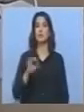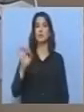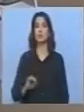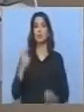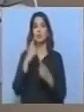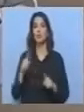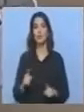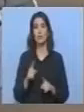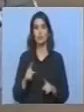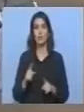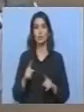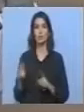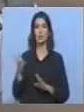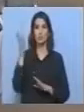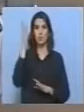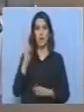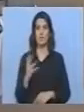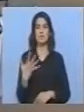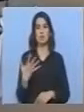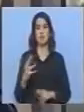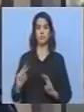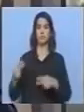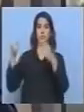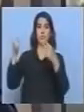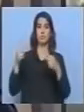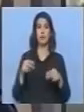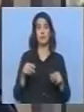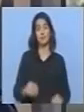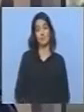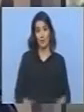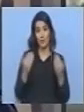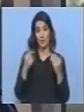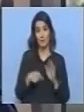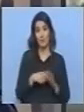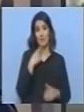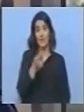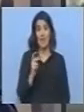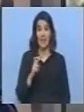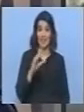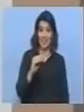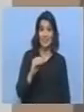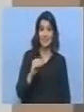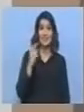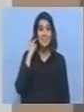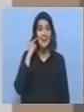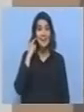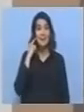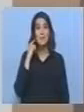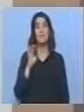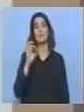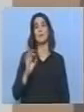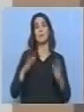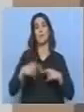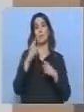professores associados e catedráticos em 5 anos. E a má notícia que eu tenho para dar é que, passado 10 anos, temos menos percentagem